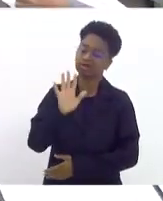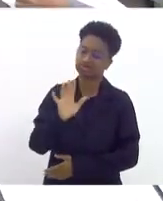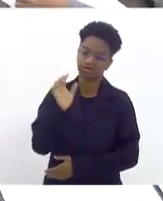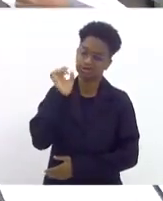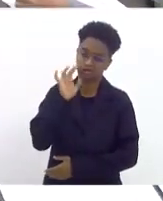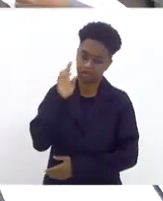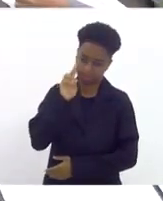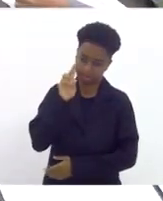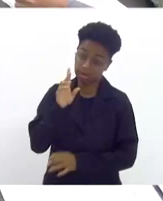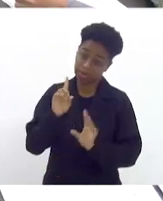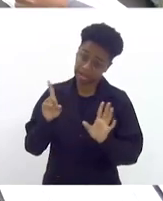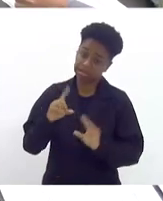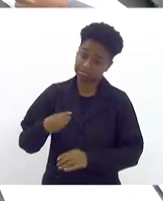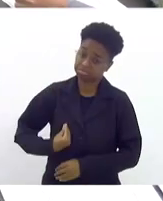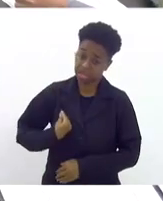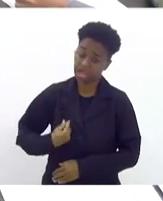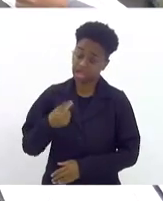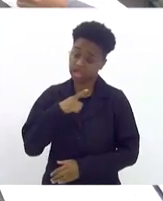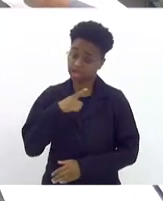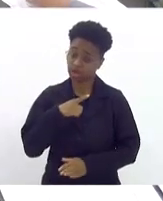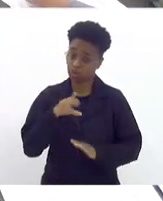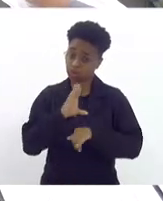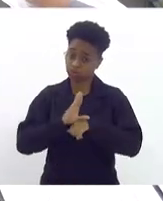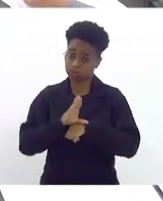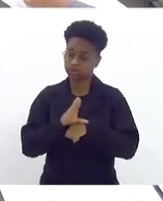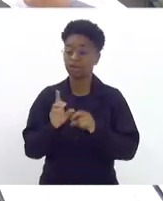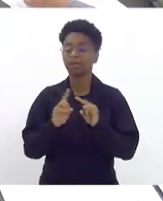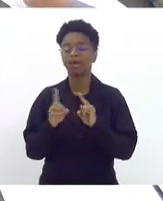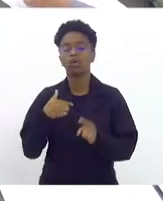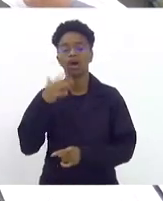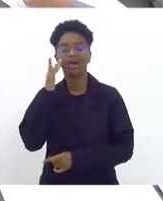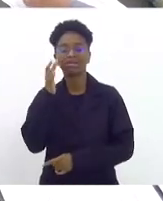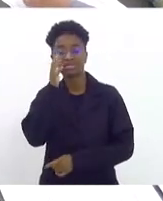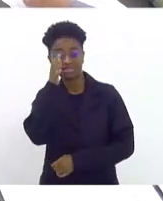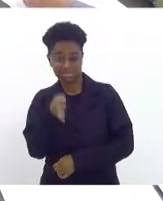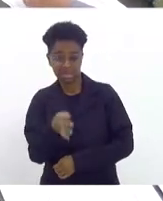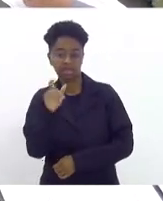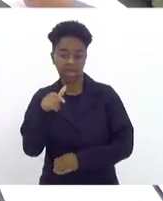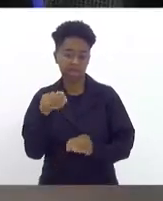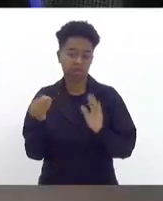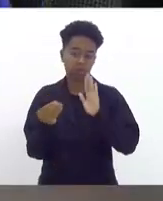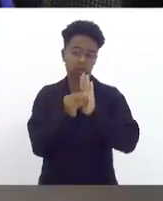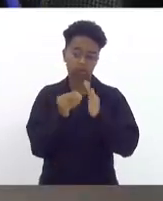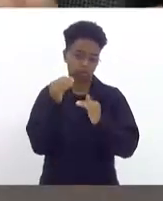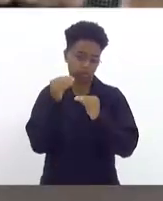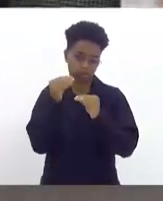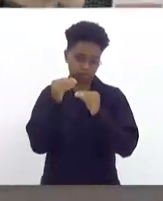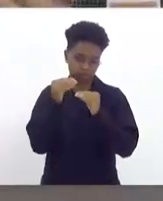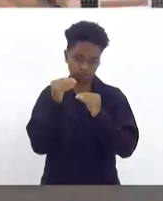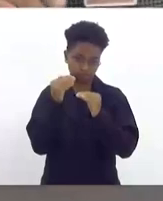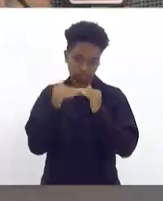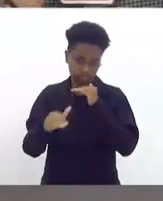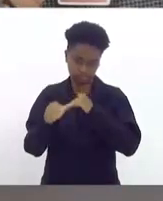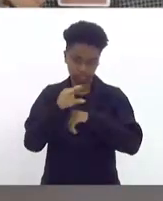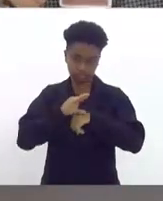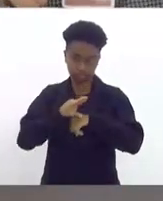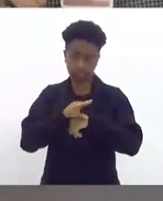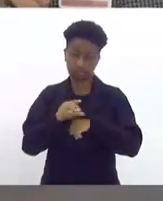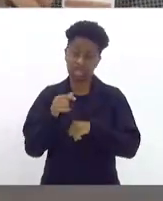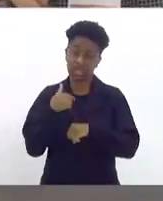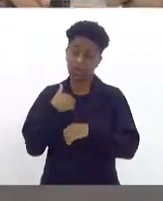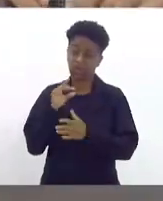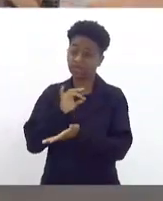mas que existe tá na costa tá escrito mas eu acho que o mais correto é inconstitucionalidade transformar a indicação eu detesto